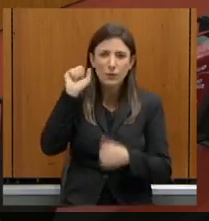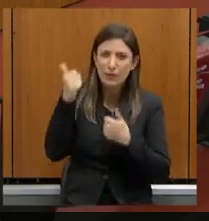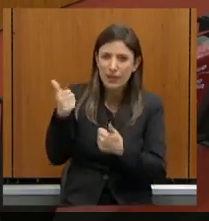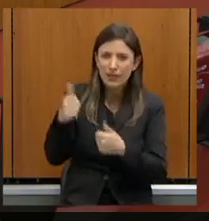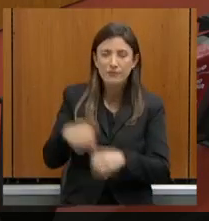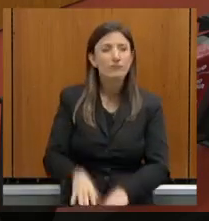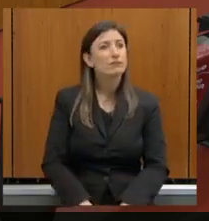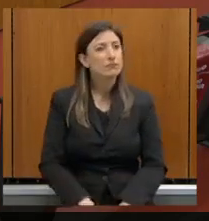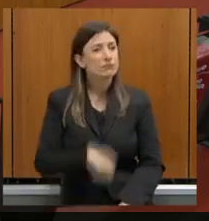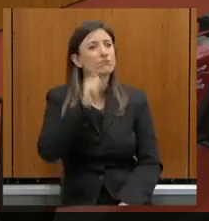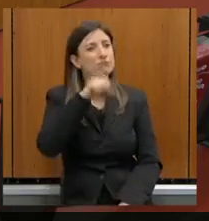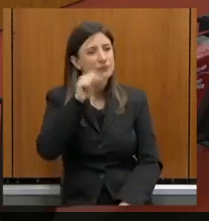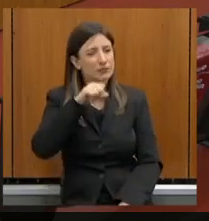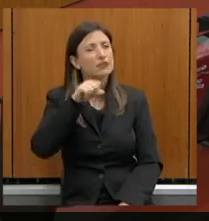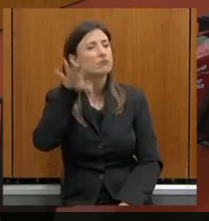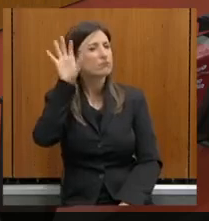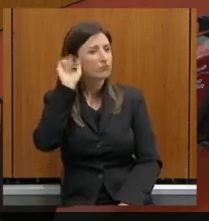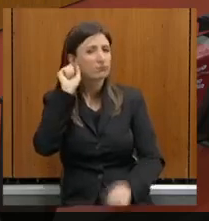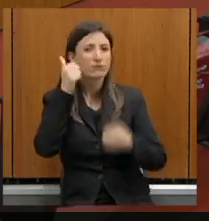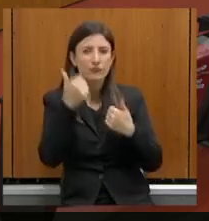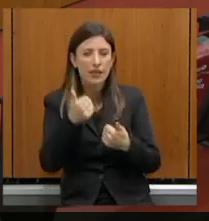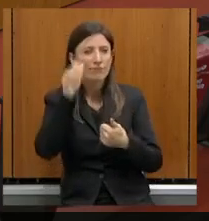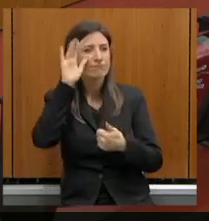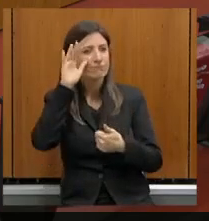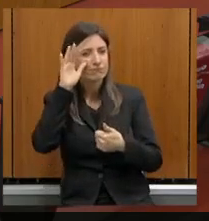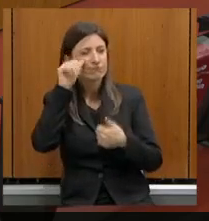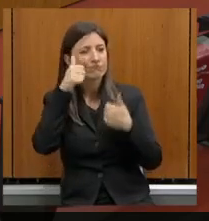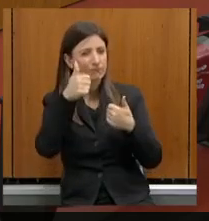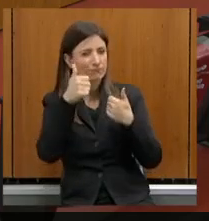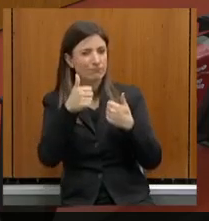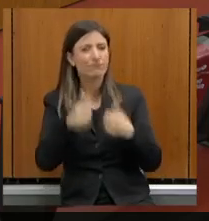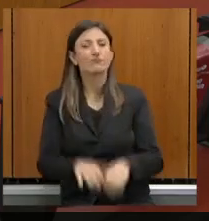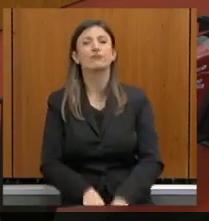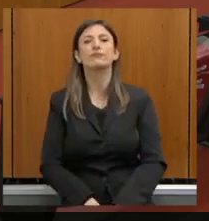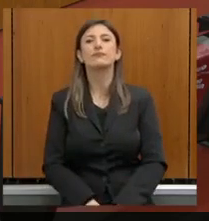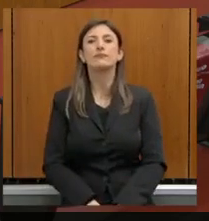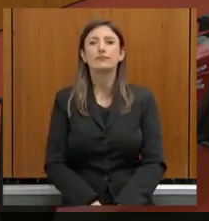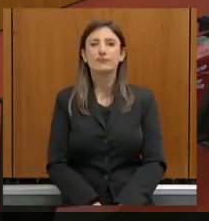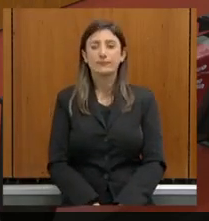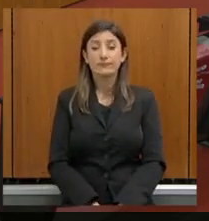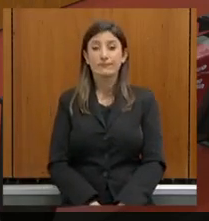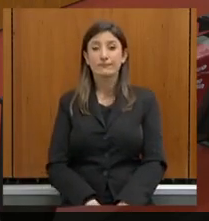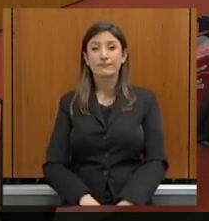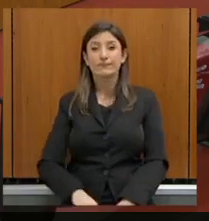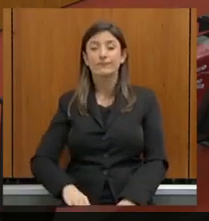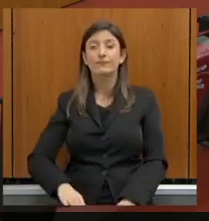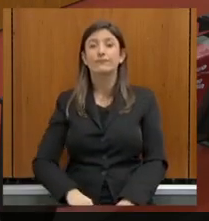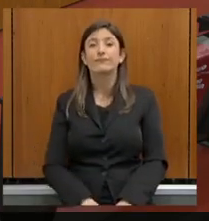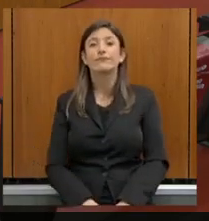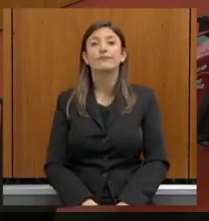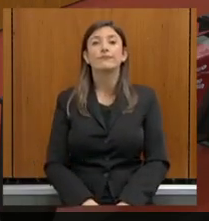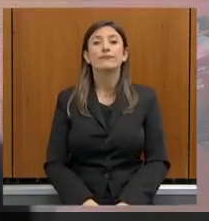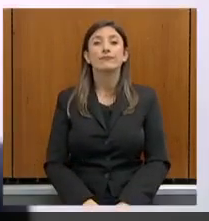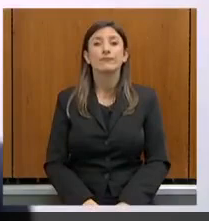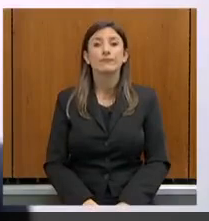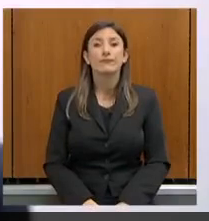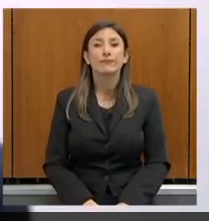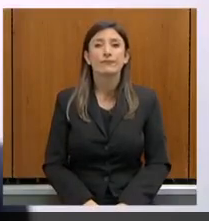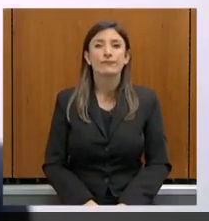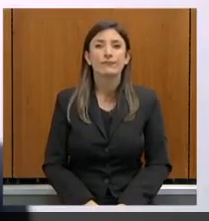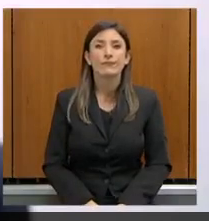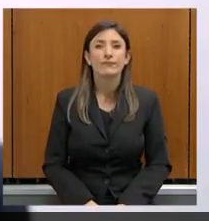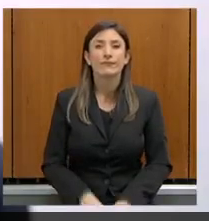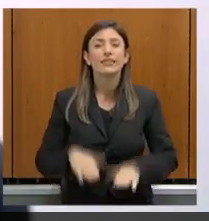Ouvindo e assistindo você aqui muito bem. nobre presidente aí, Bosco, que